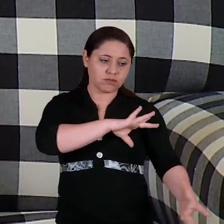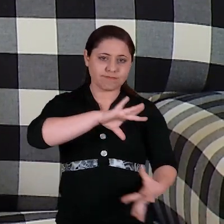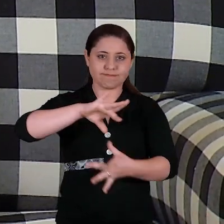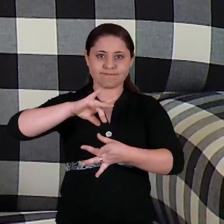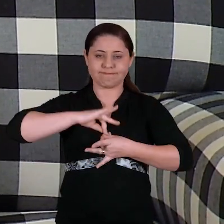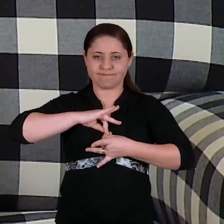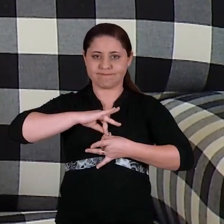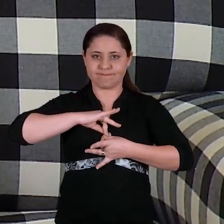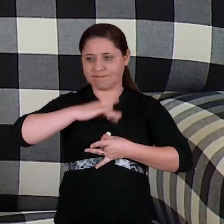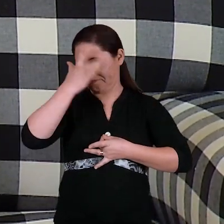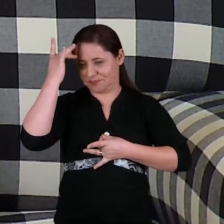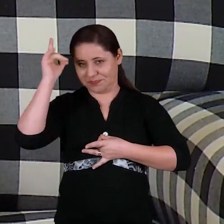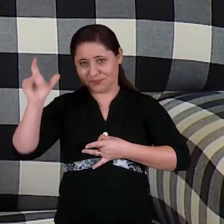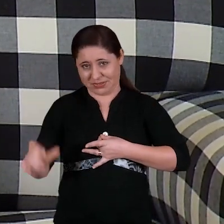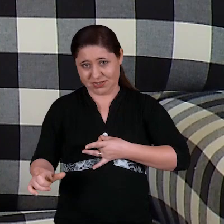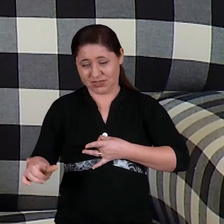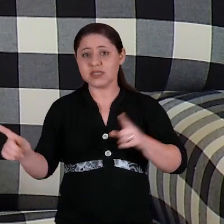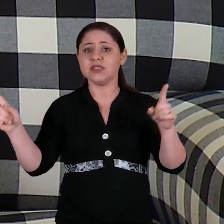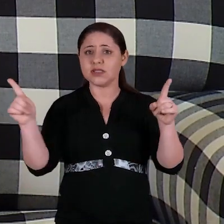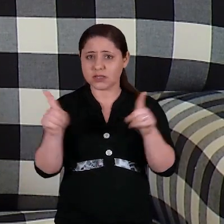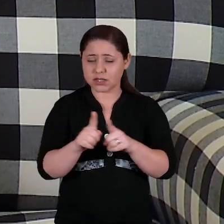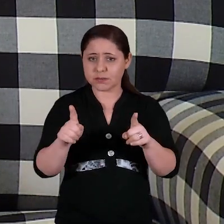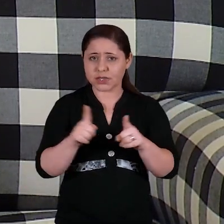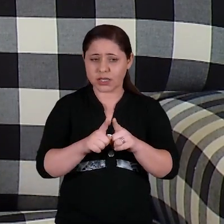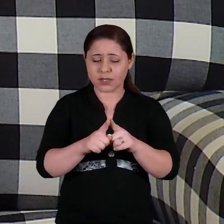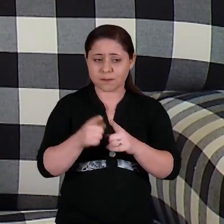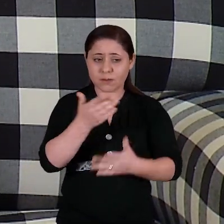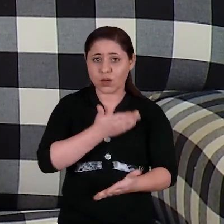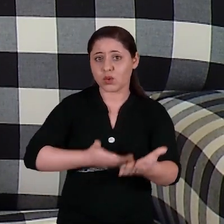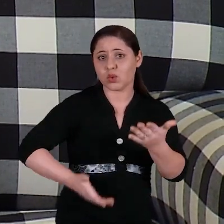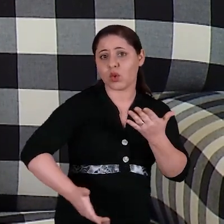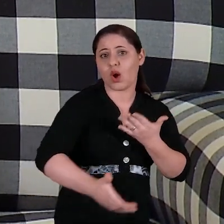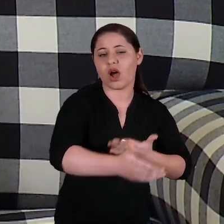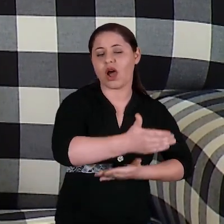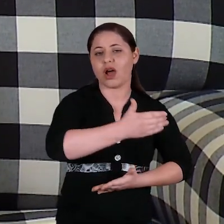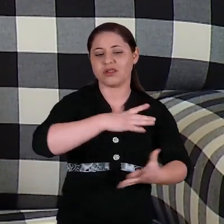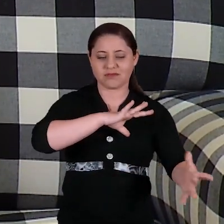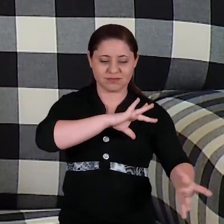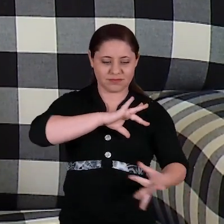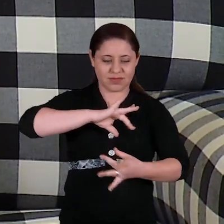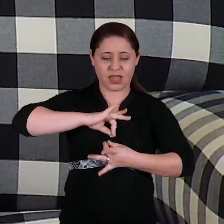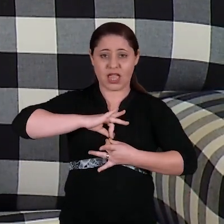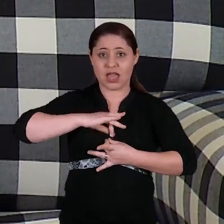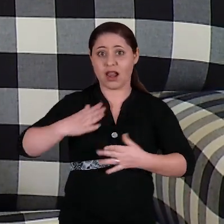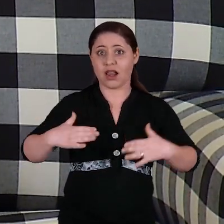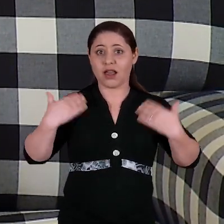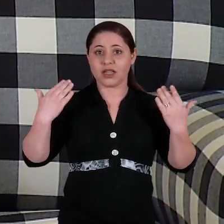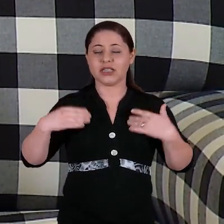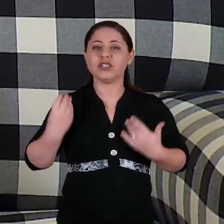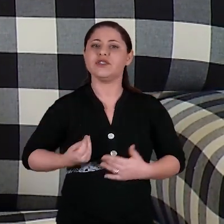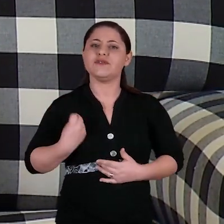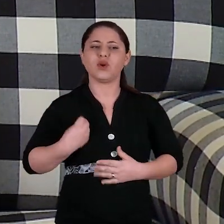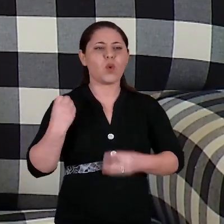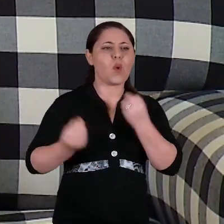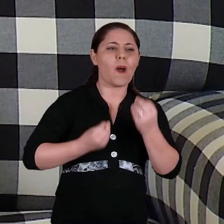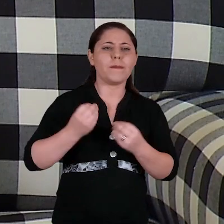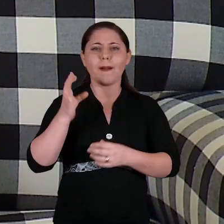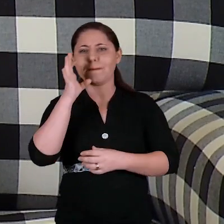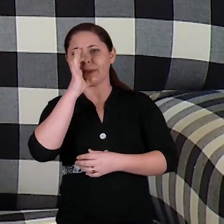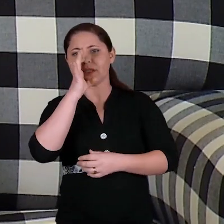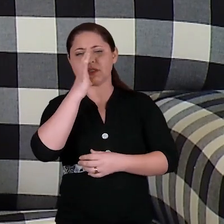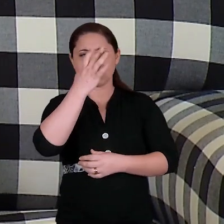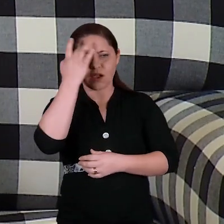pessoas. E, Sara, até em relação a essa questão da empatia, daquela alegria de viver. Como é que você observa